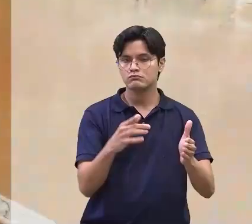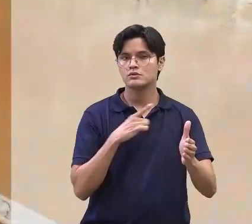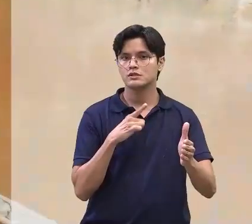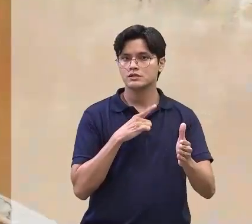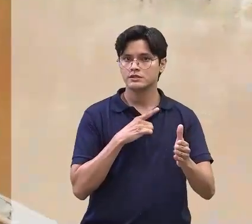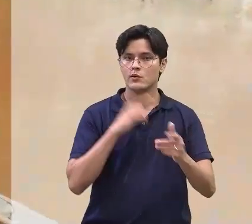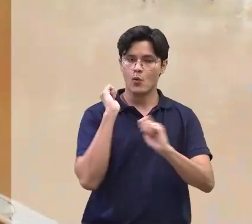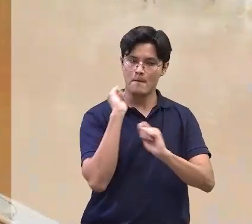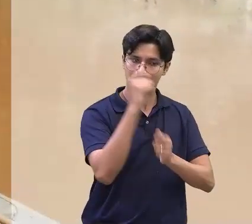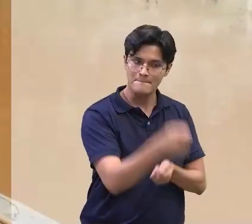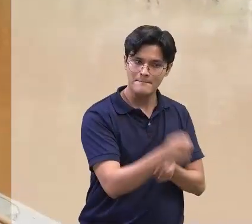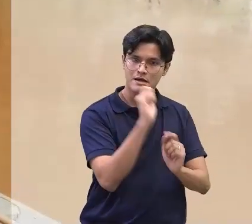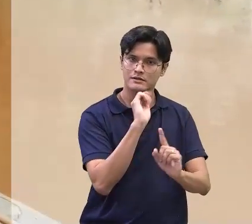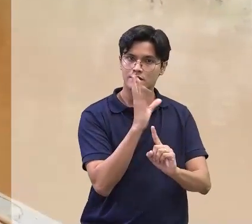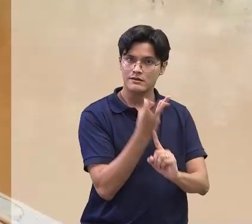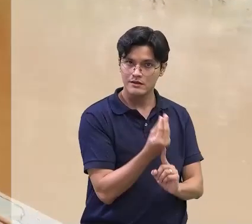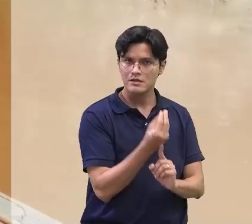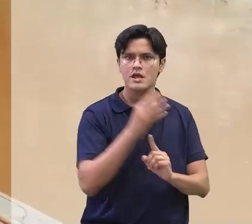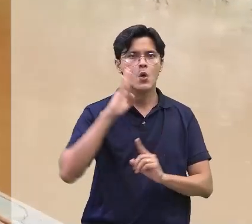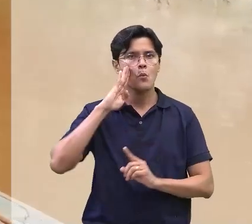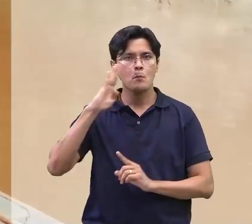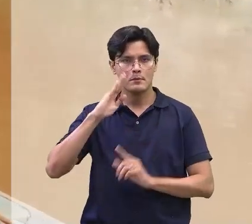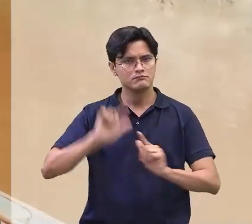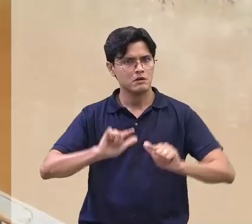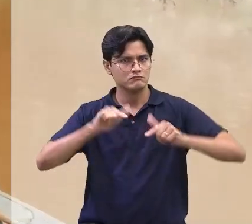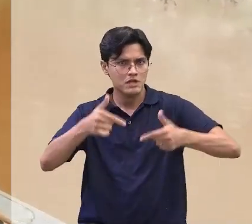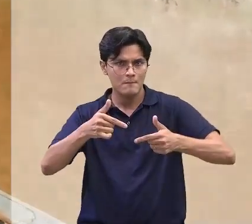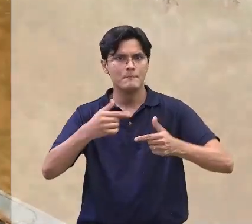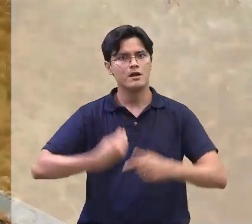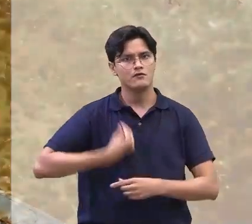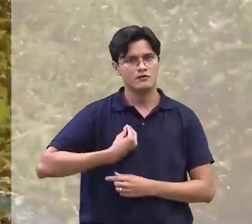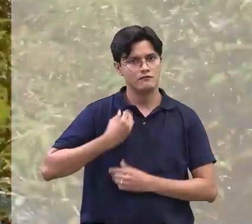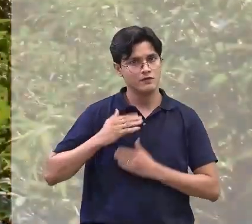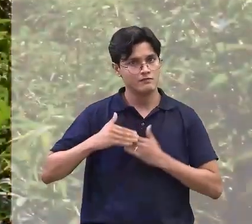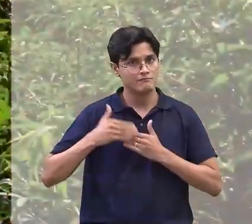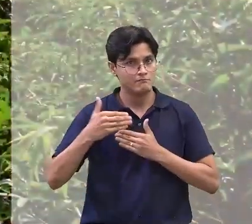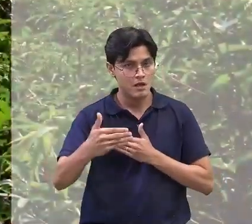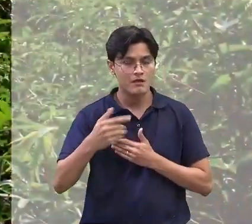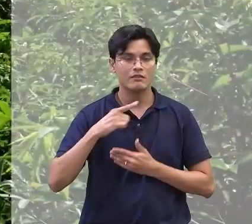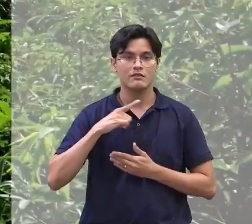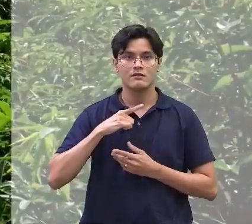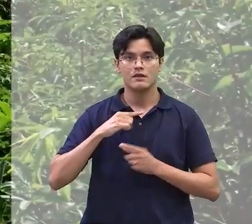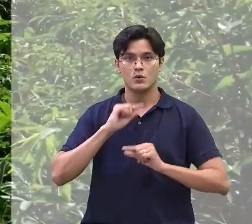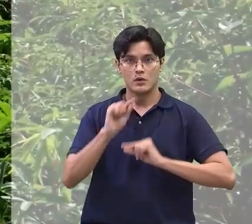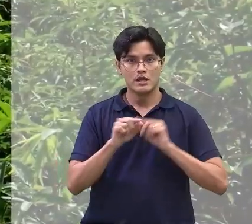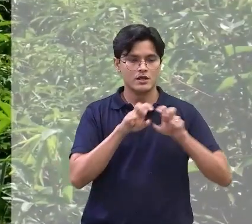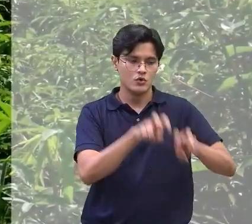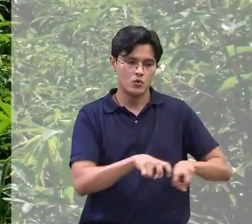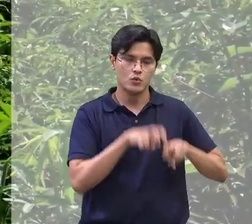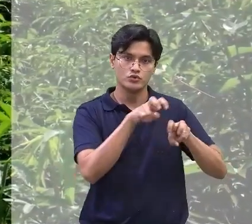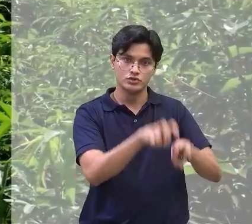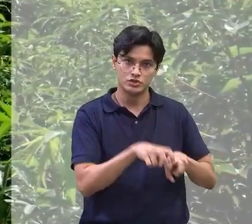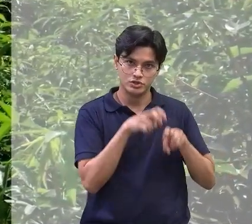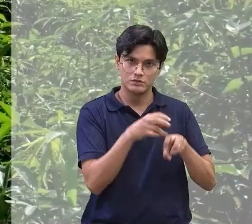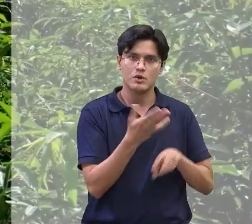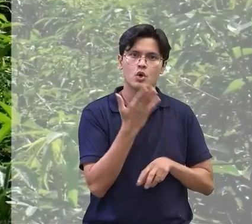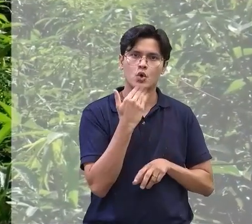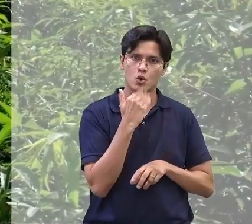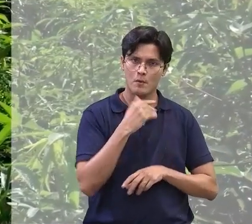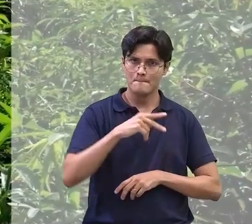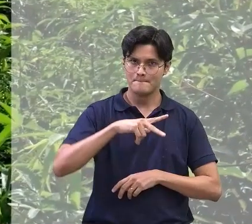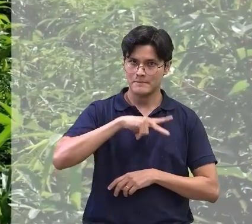pesca artesanal como principal atividade de sobrevivência. Cultivam pequenos roçados para o consumo próprio e